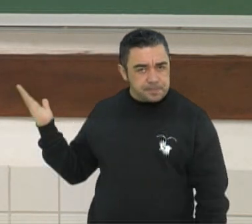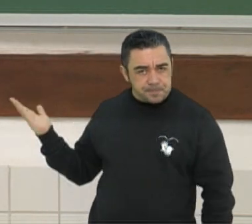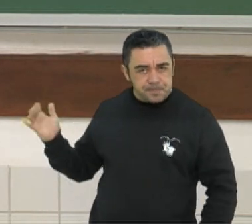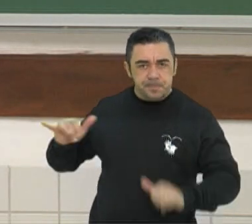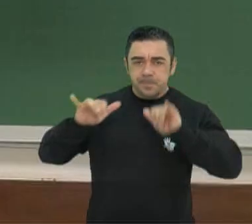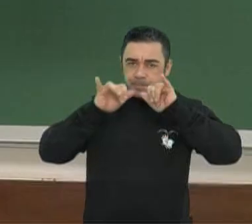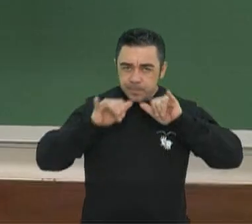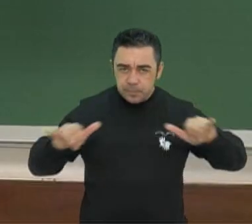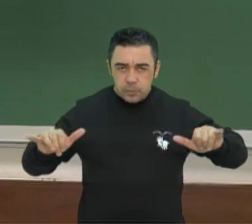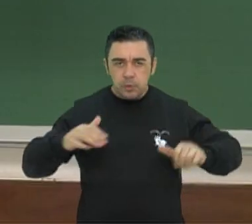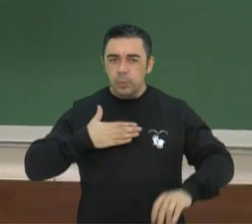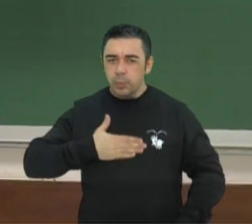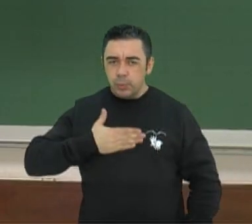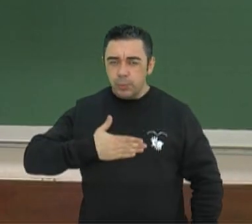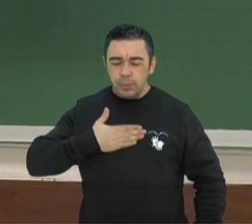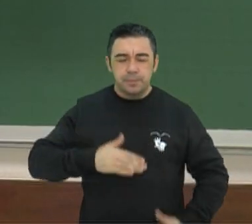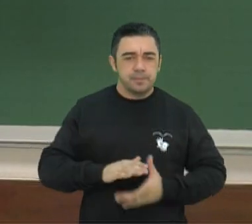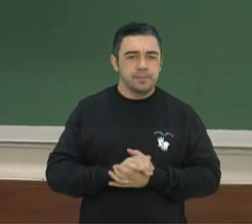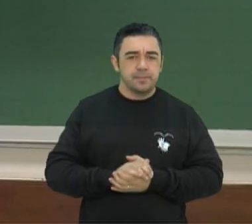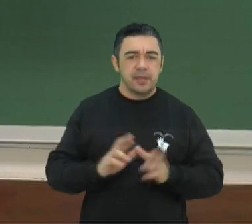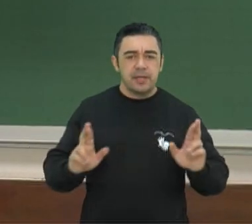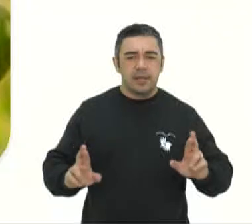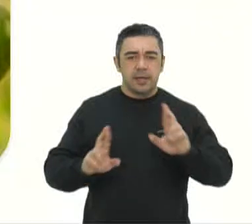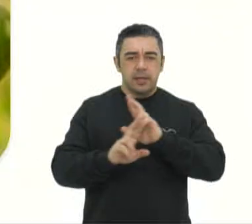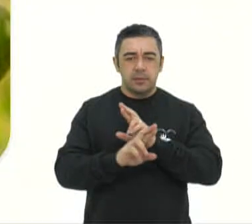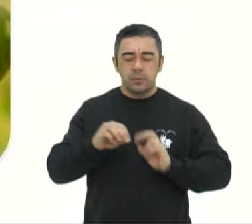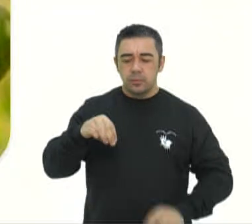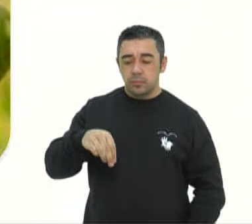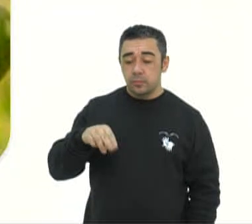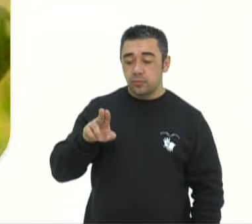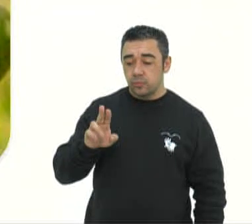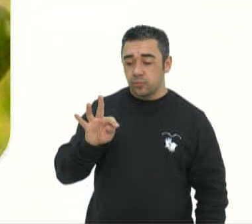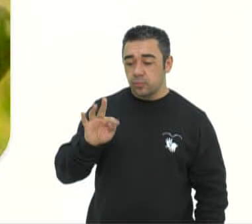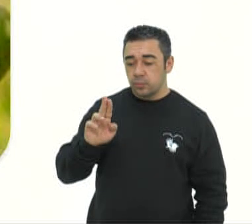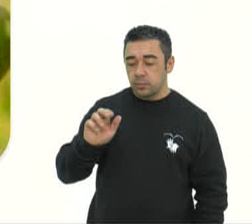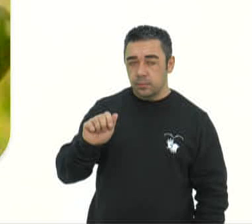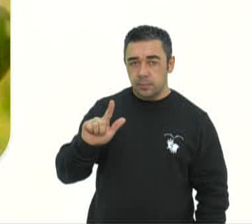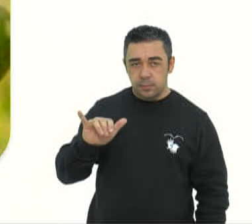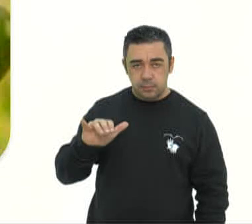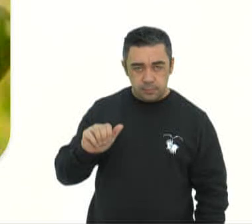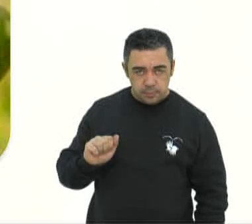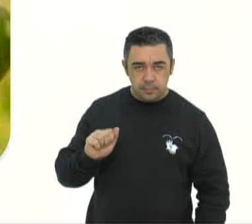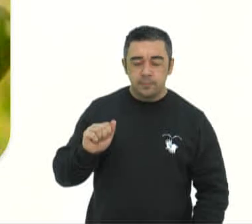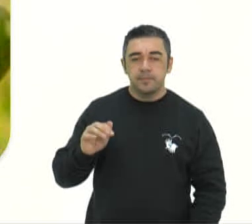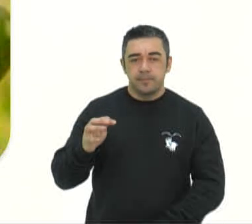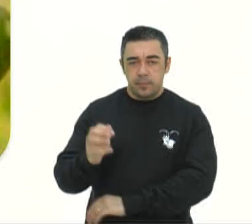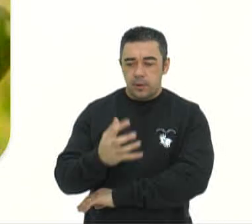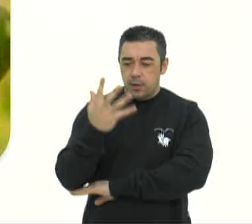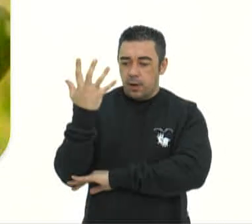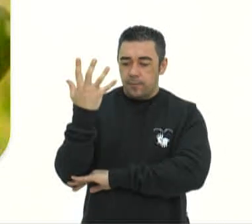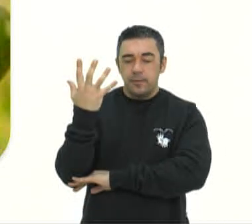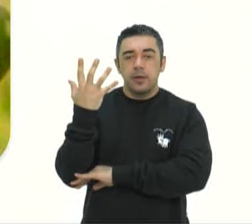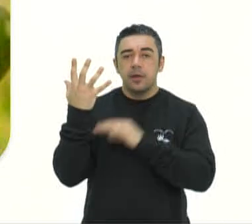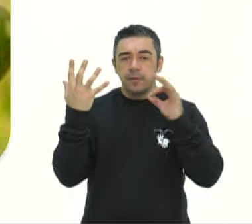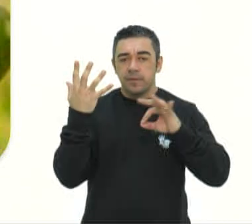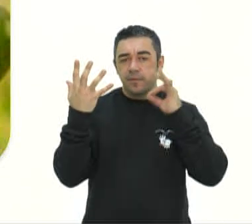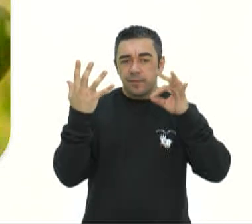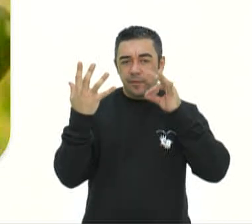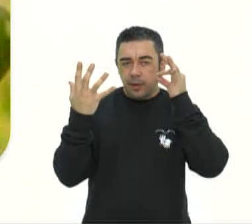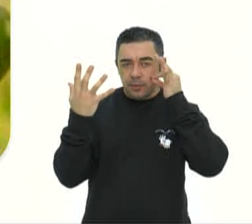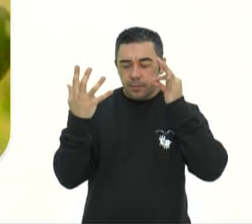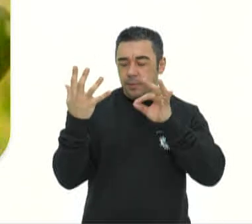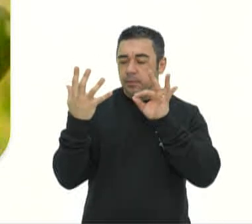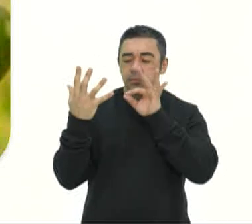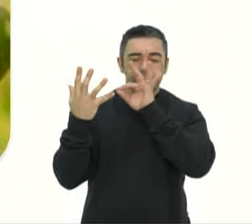notícia do jeito que a gente gosta aqui, ó. Relação de mutualismo entre figueiras e vespas tem nova fase revelada. Por uma relação